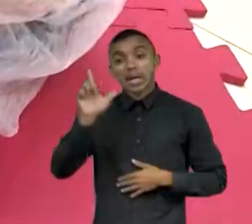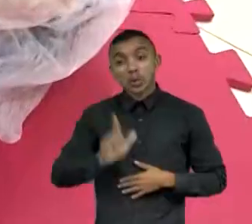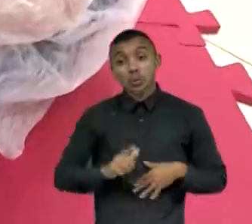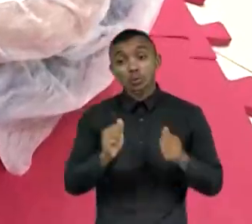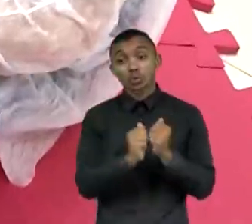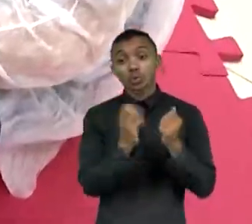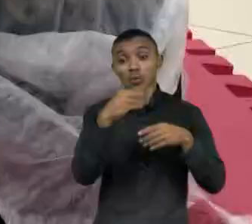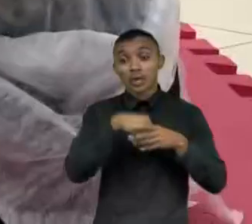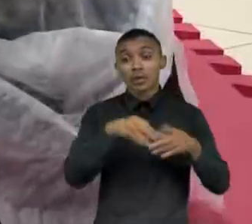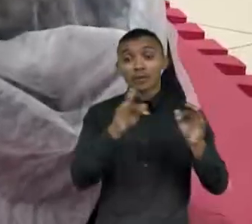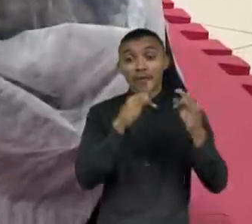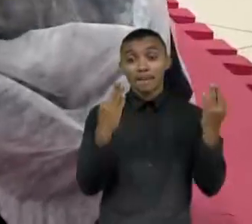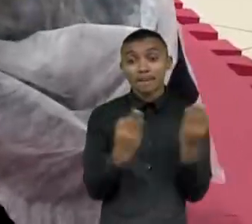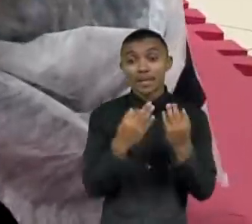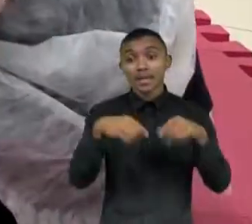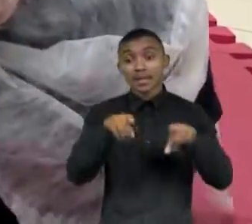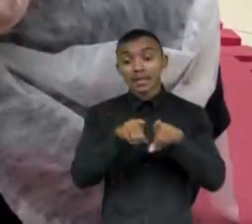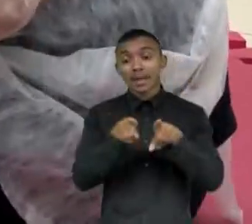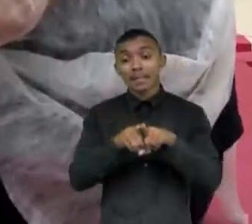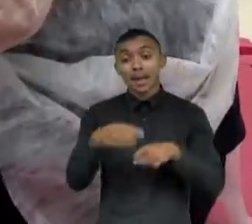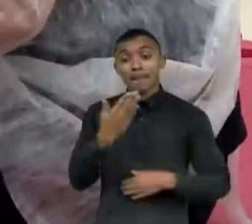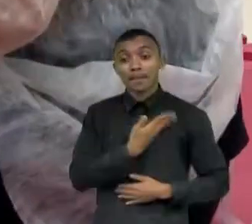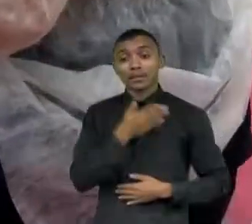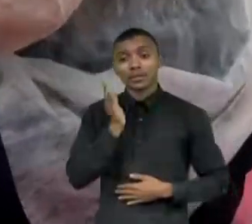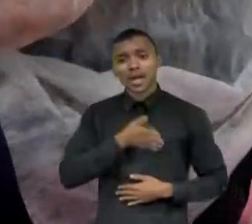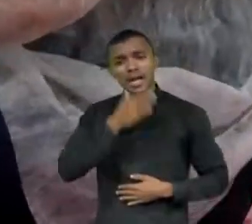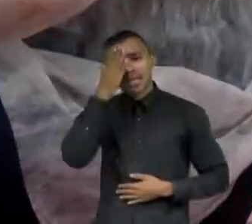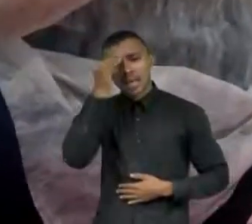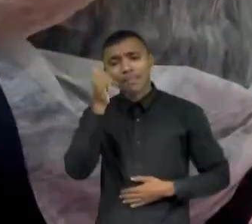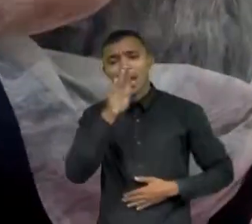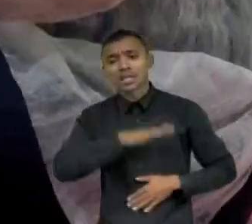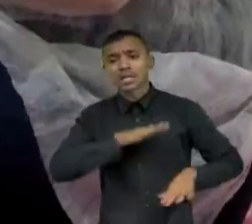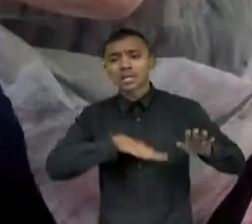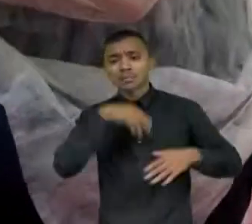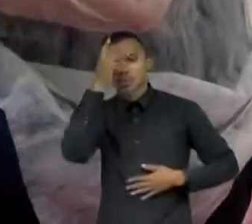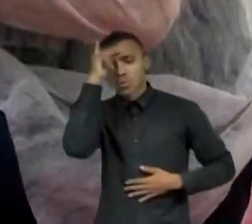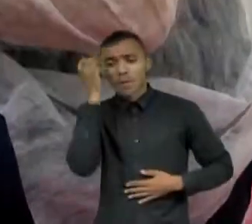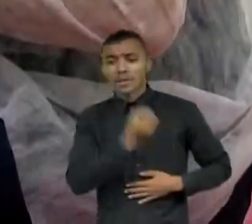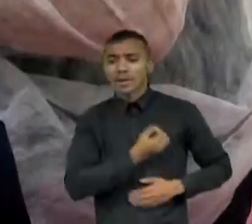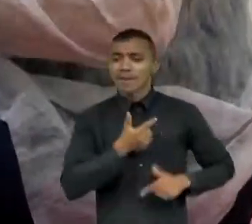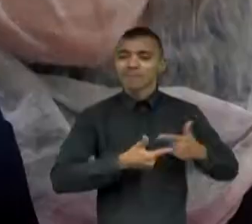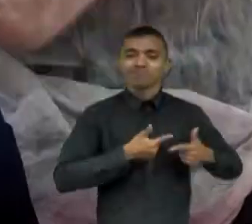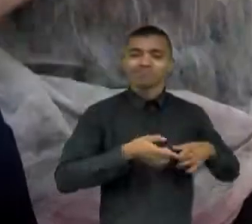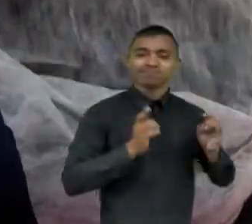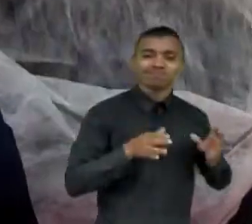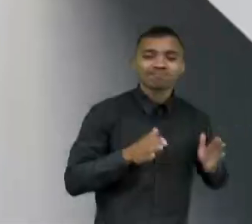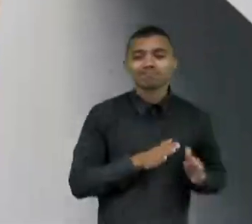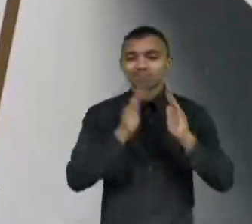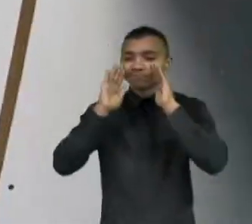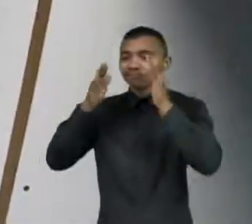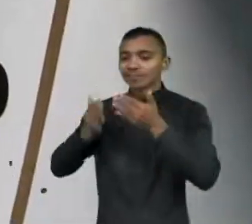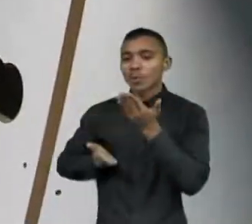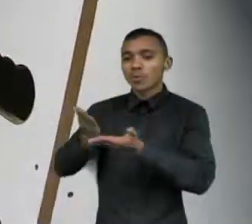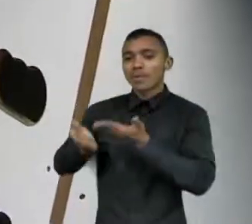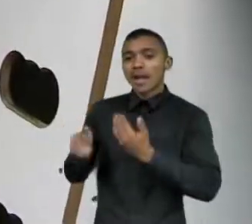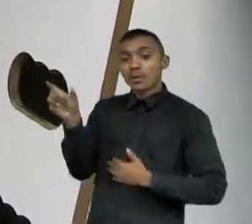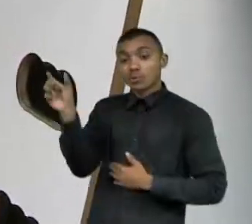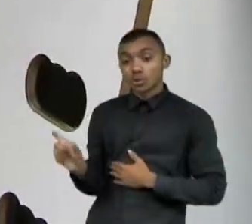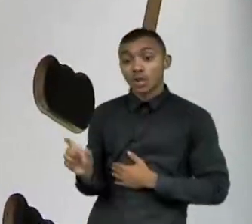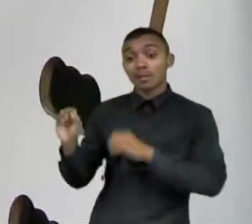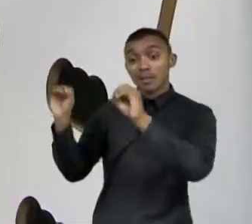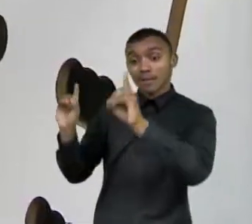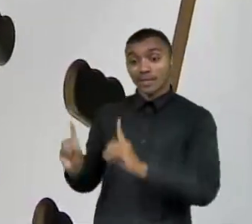familiares. Ela entende bem a realidade de quem abre mão da própria vida para se dedicar integralmente ao tratamento de quem